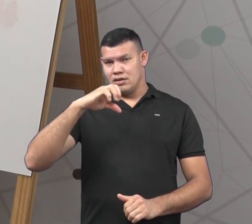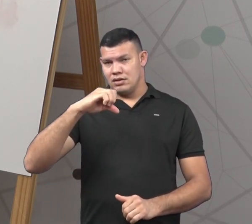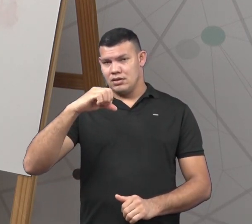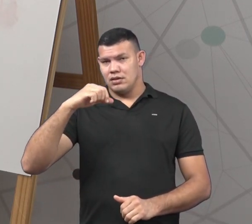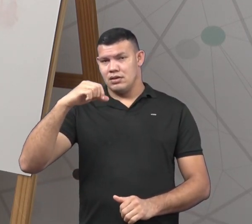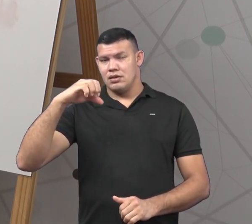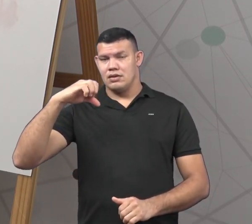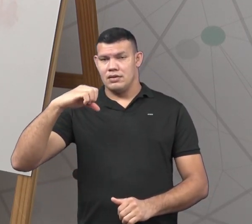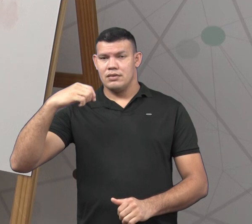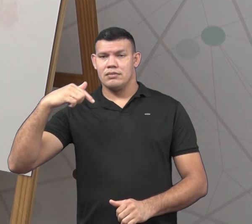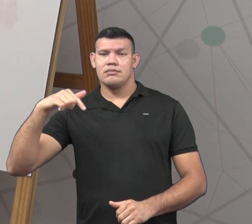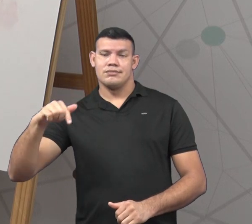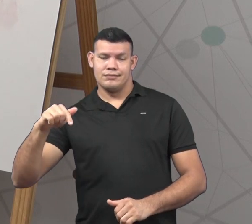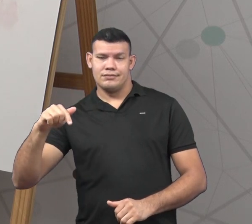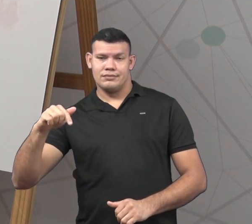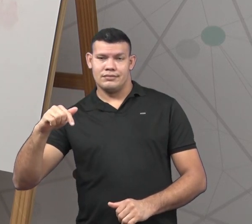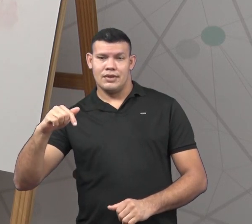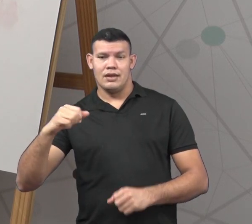1997,